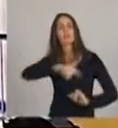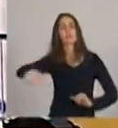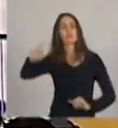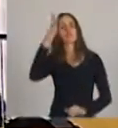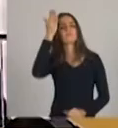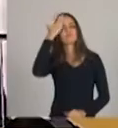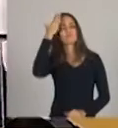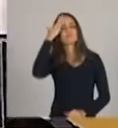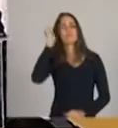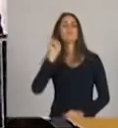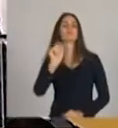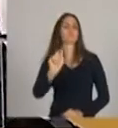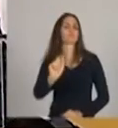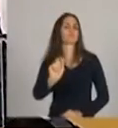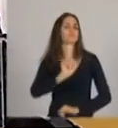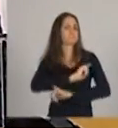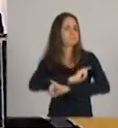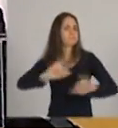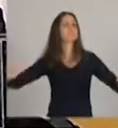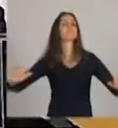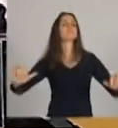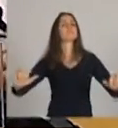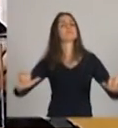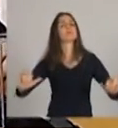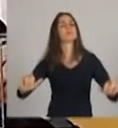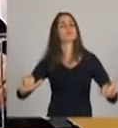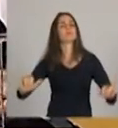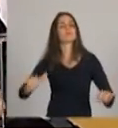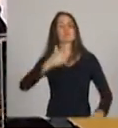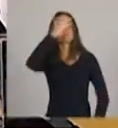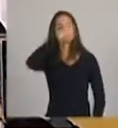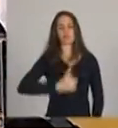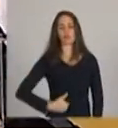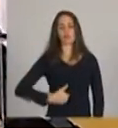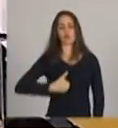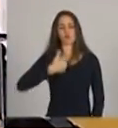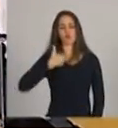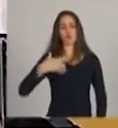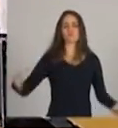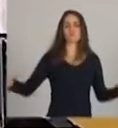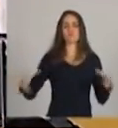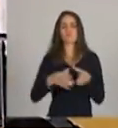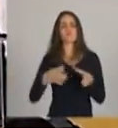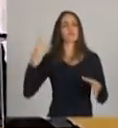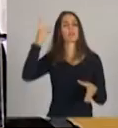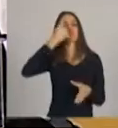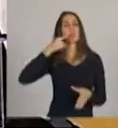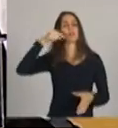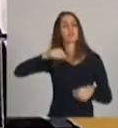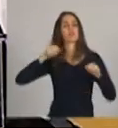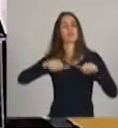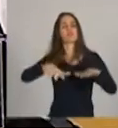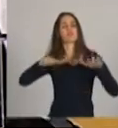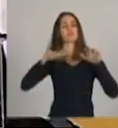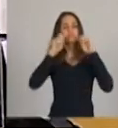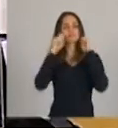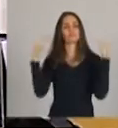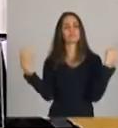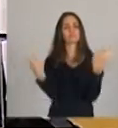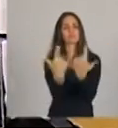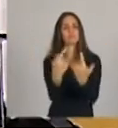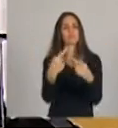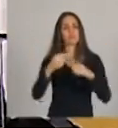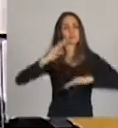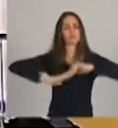ouçam, em alto e bom som, o orgulho em fazer parte dessa legislatura, composta de deputados compromissados